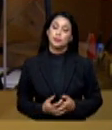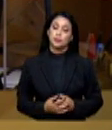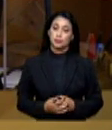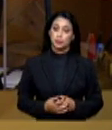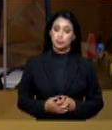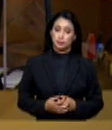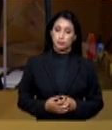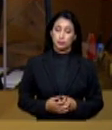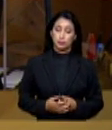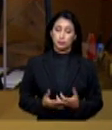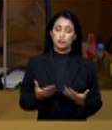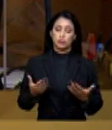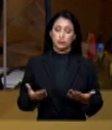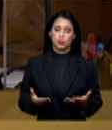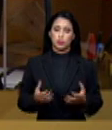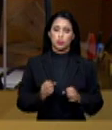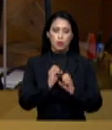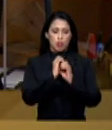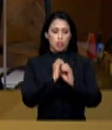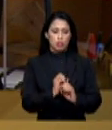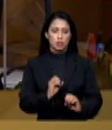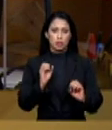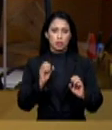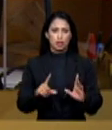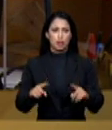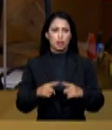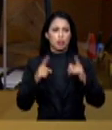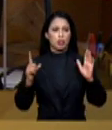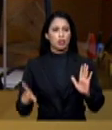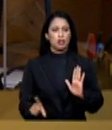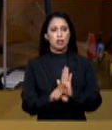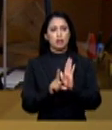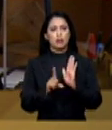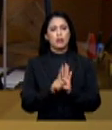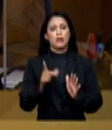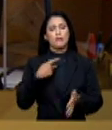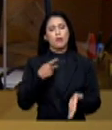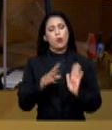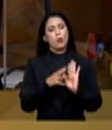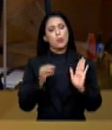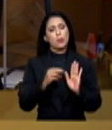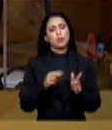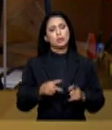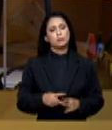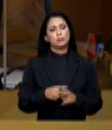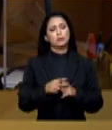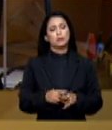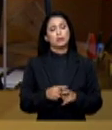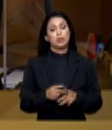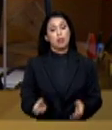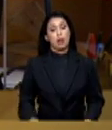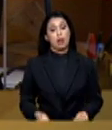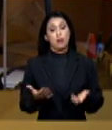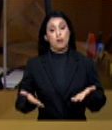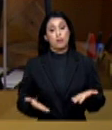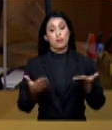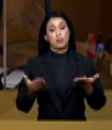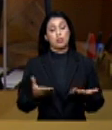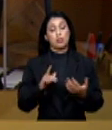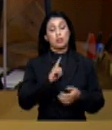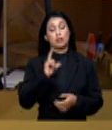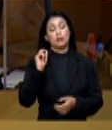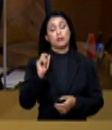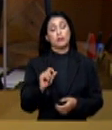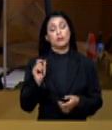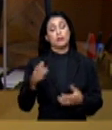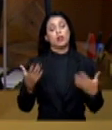na realidade engenharia Legislativa consubstancia um verdadeiro modelo de regulação por incentivos ou por indução